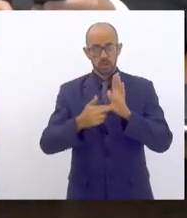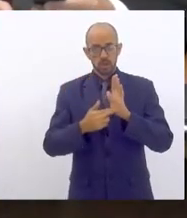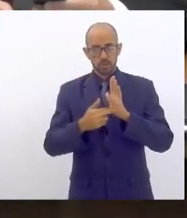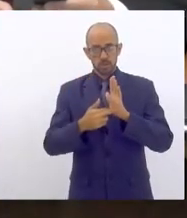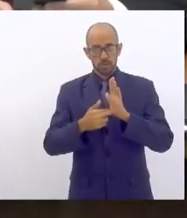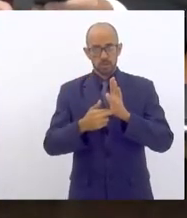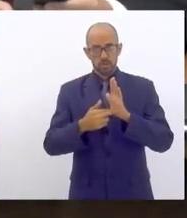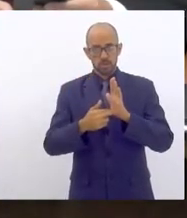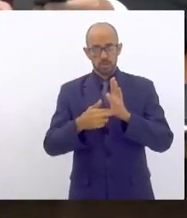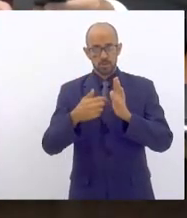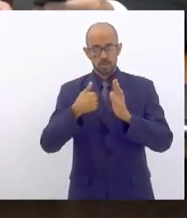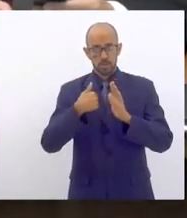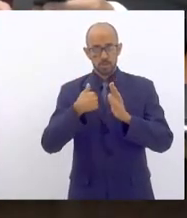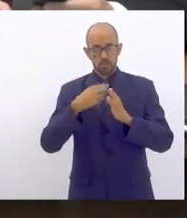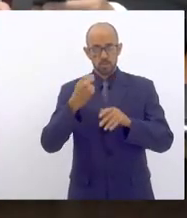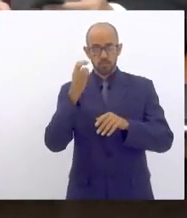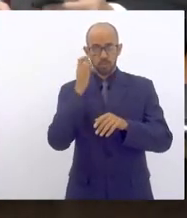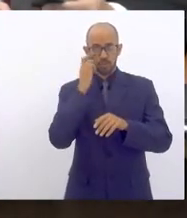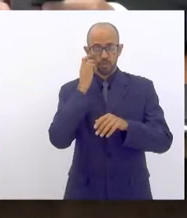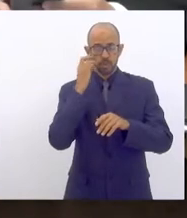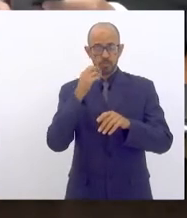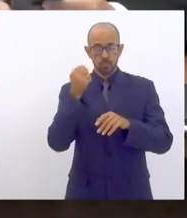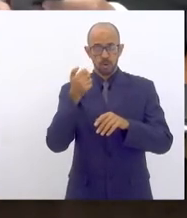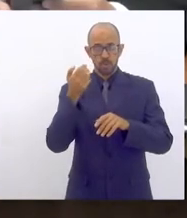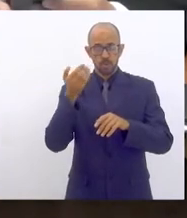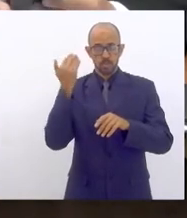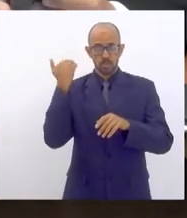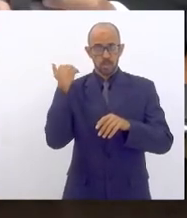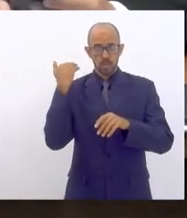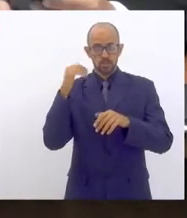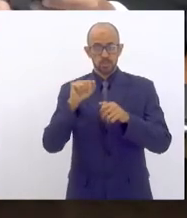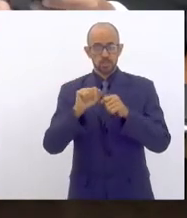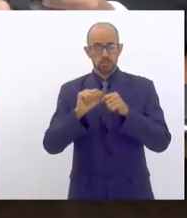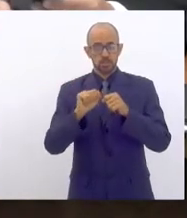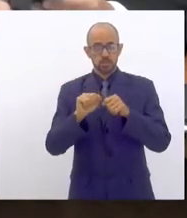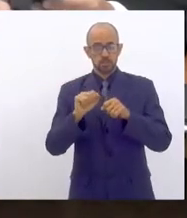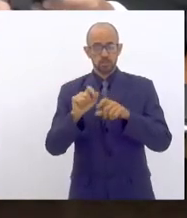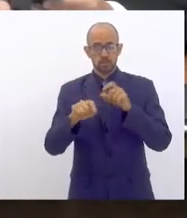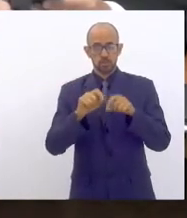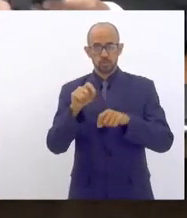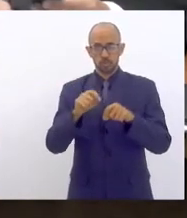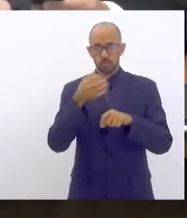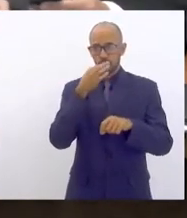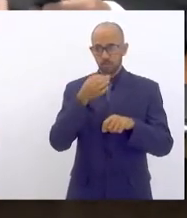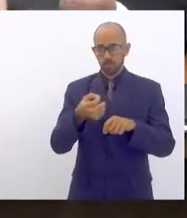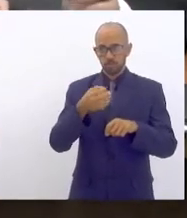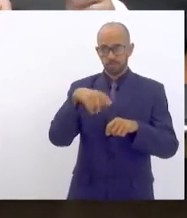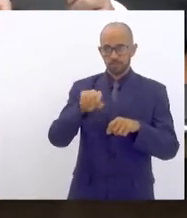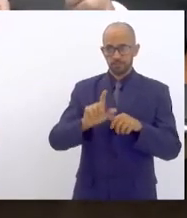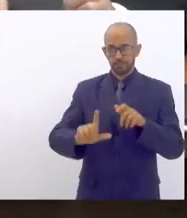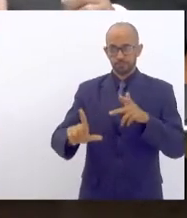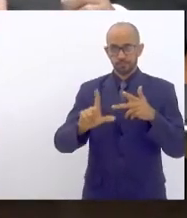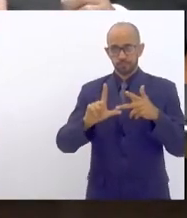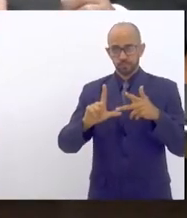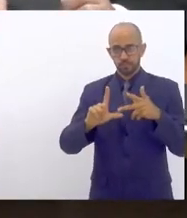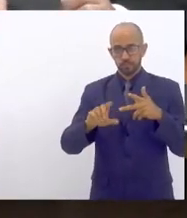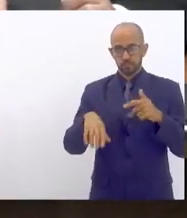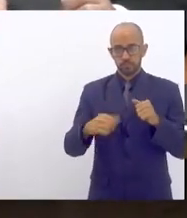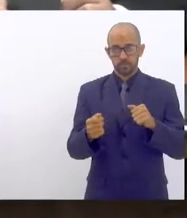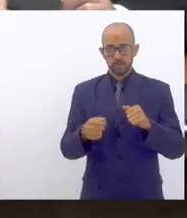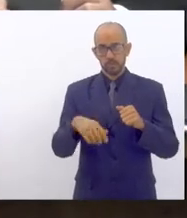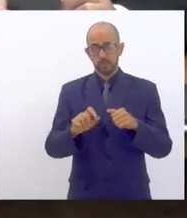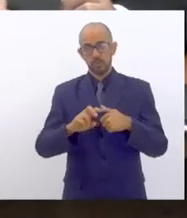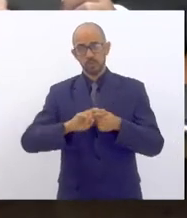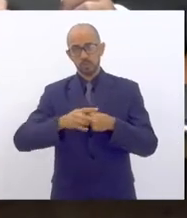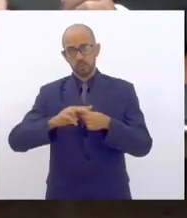cargo. Eu, deputado Valdeque Carneiro, recentemente fizemos uma indicação legislativa, fruto de uma audiência pública, de muito